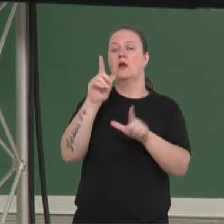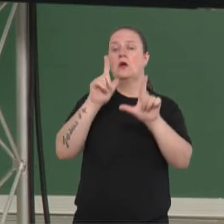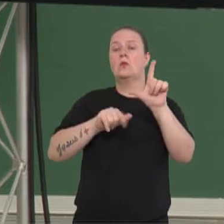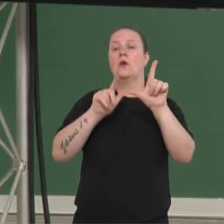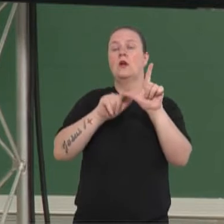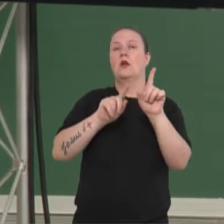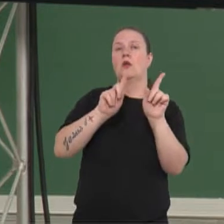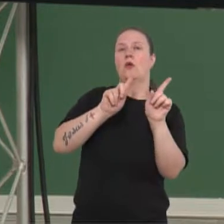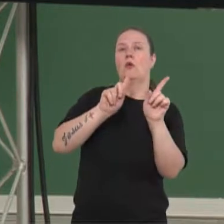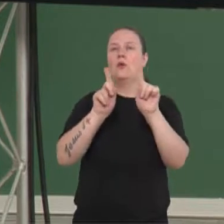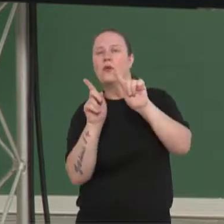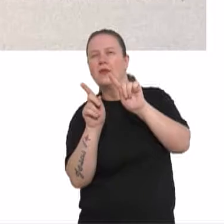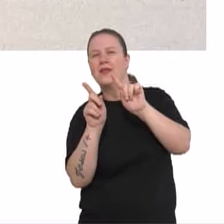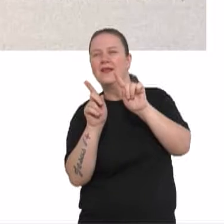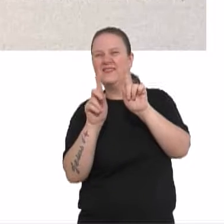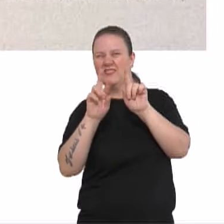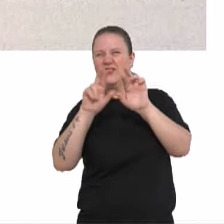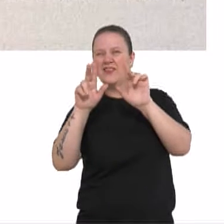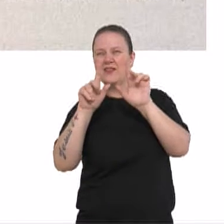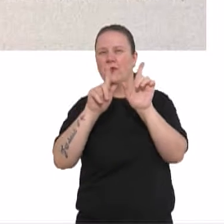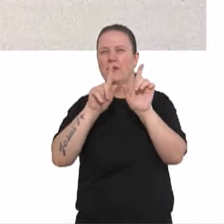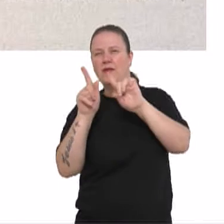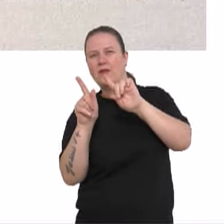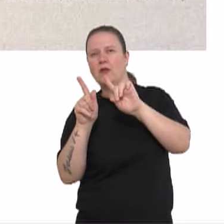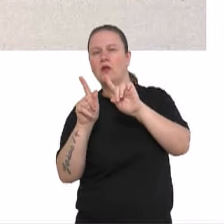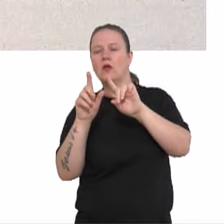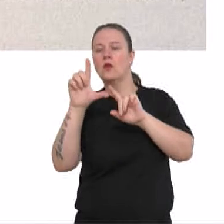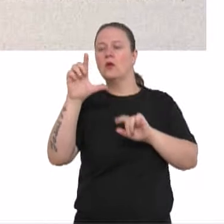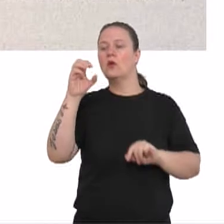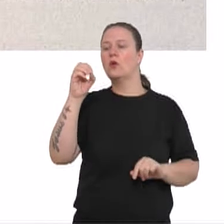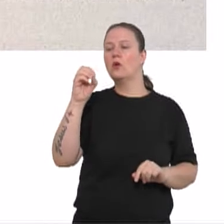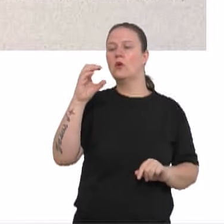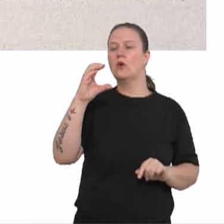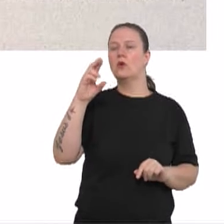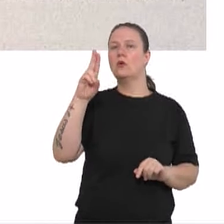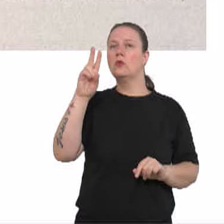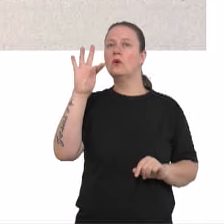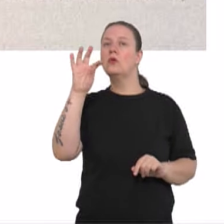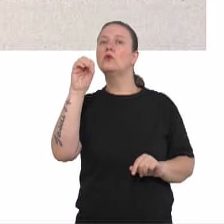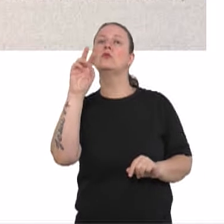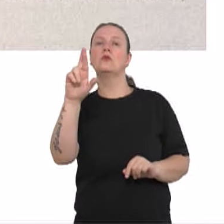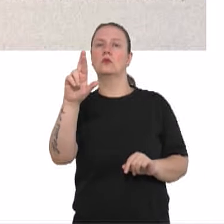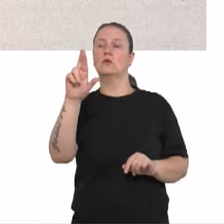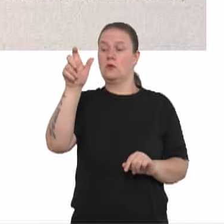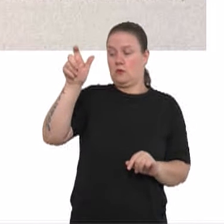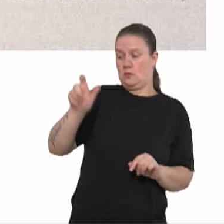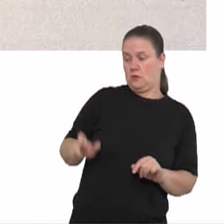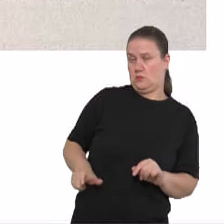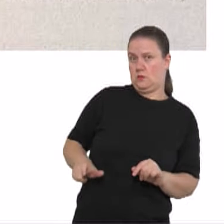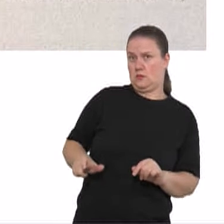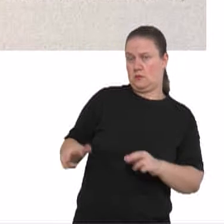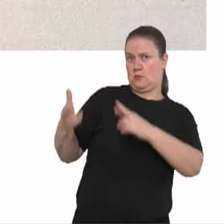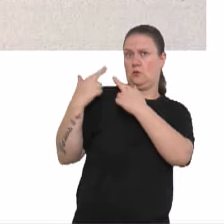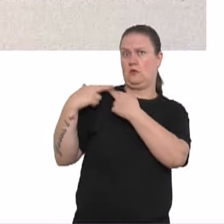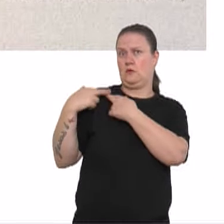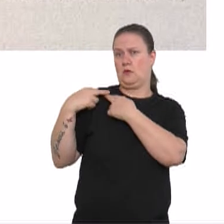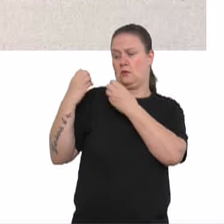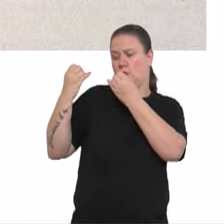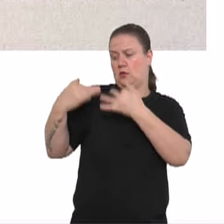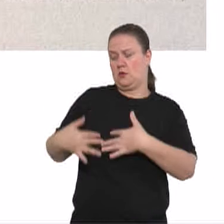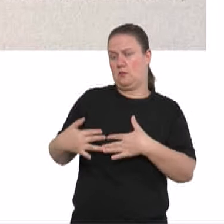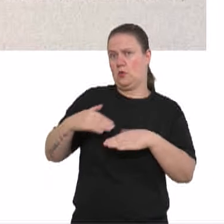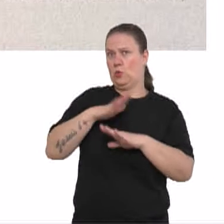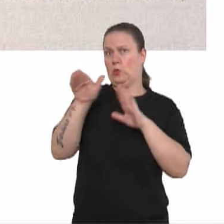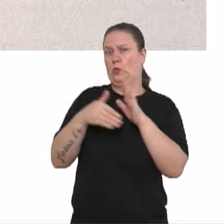parênteses, a palavra locutor. Por quê? Porque eu sei que é o Nilson César, mas eu não sei quem é ele. Então